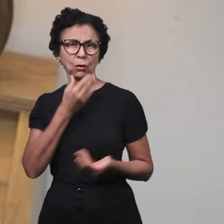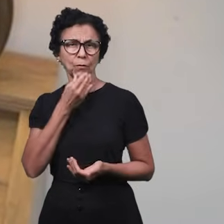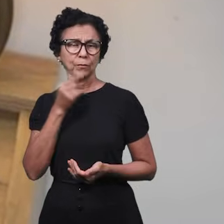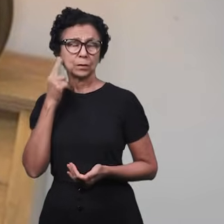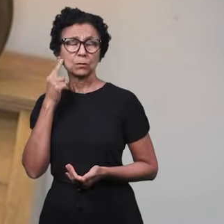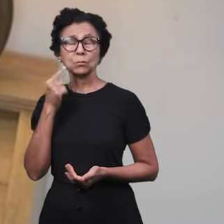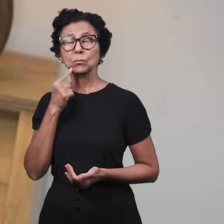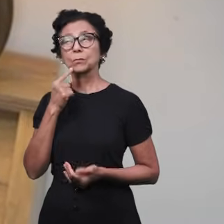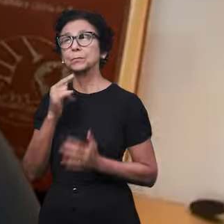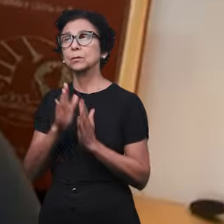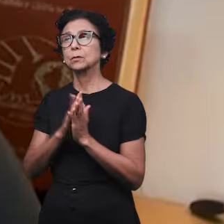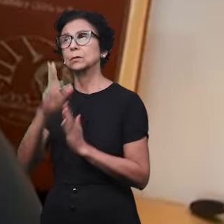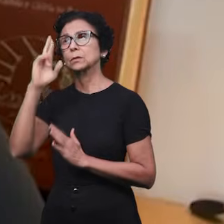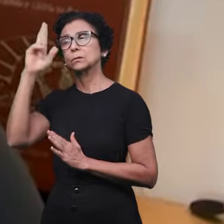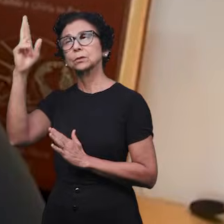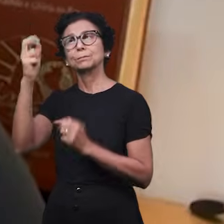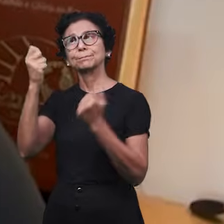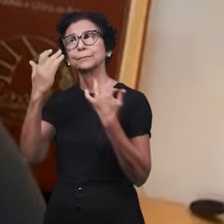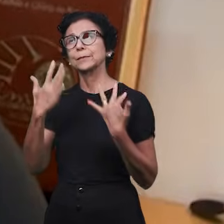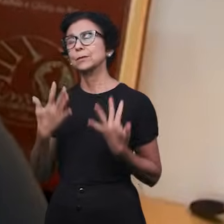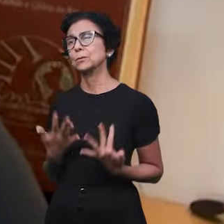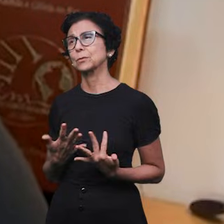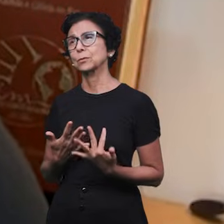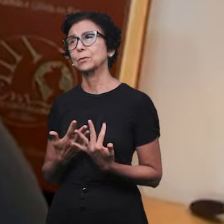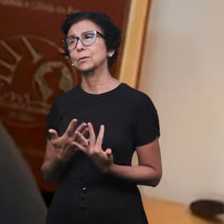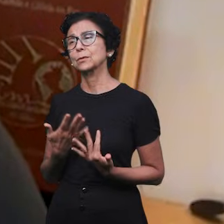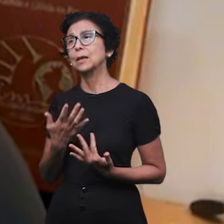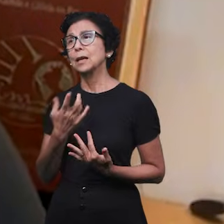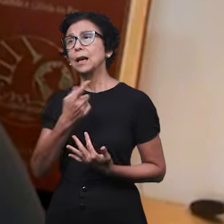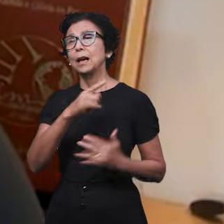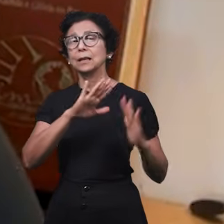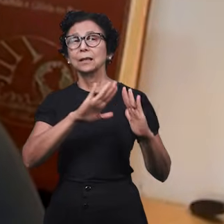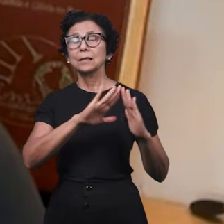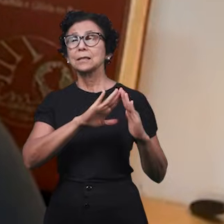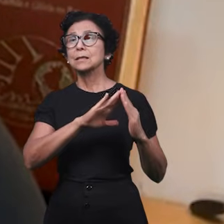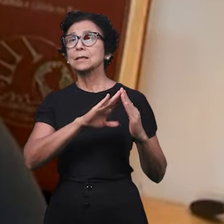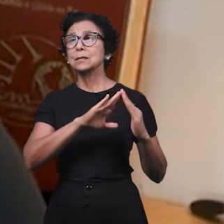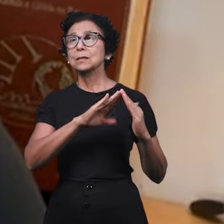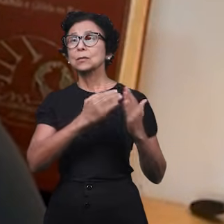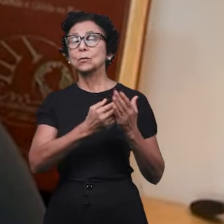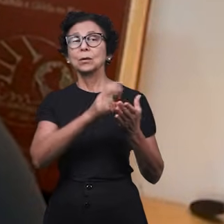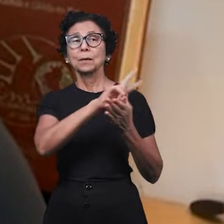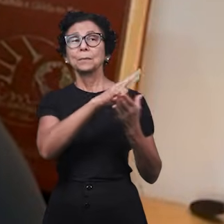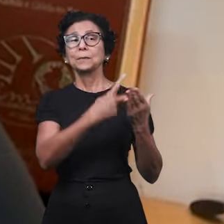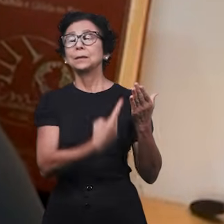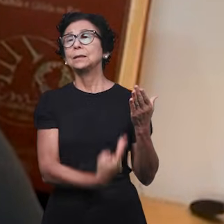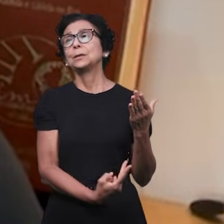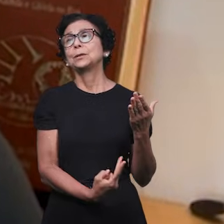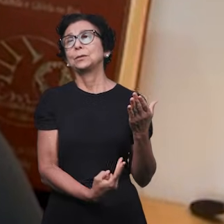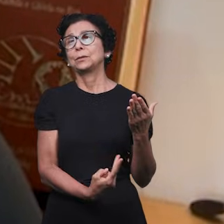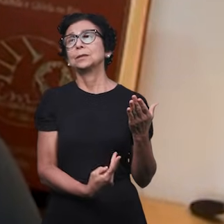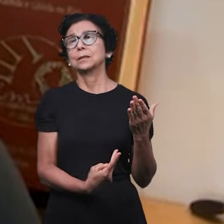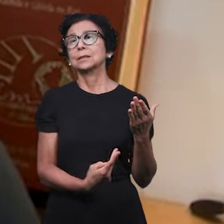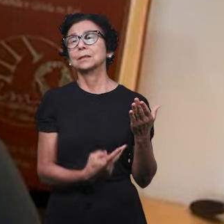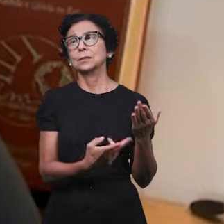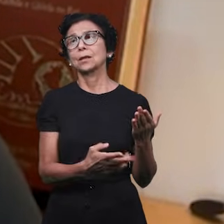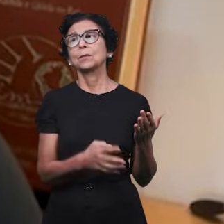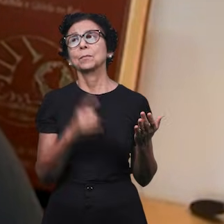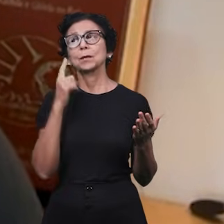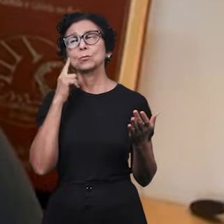uma bênção da parte do Senhor. Ele queria muito uma vaga numa escola bilíngue para surdos aqui da Prefeitura de São